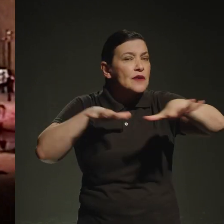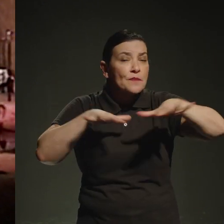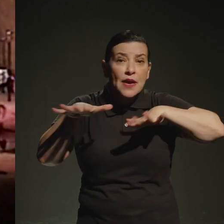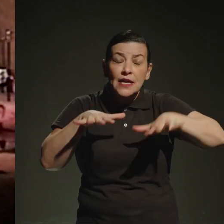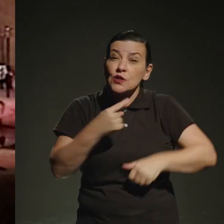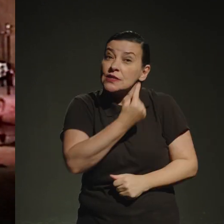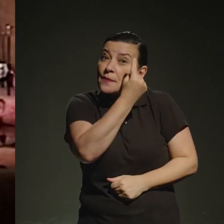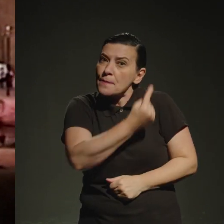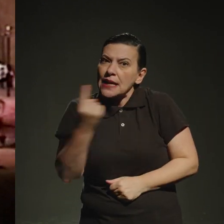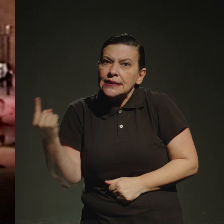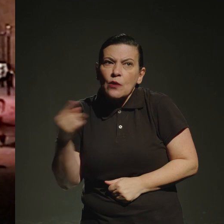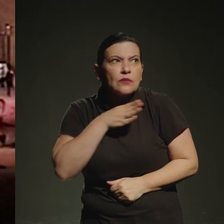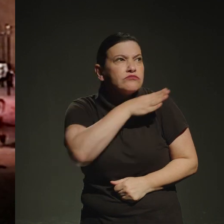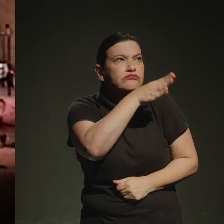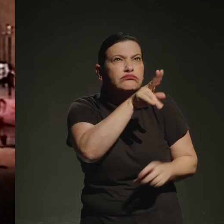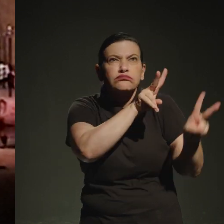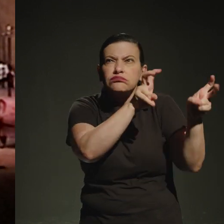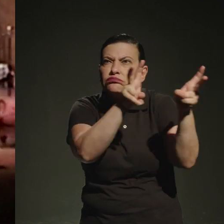era uma vez.